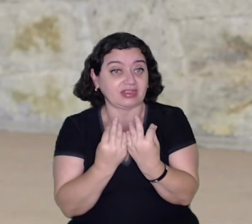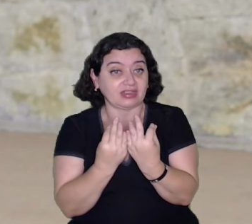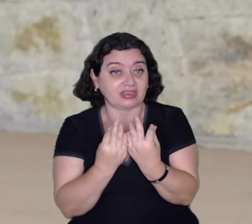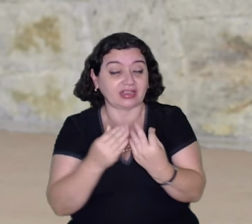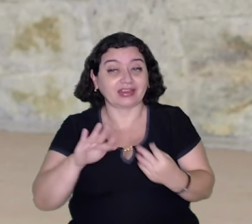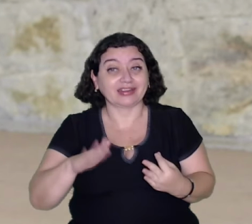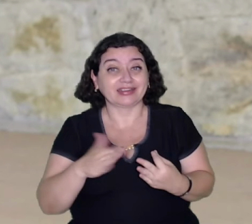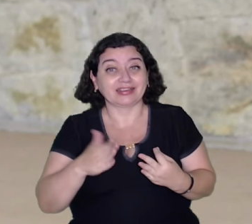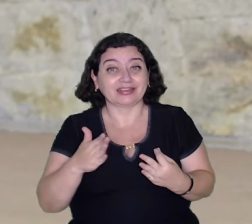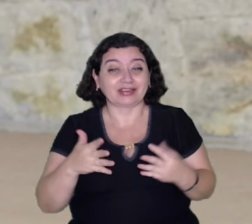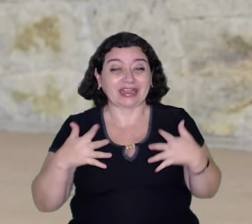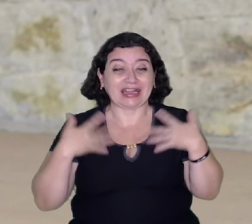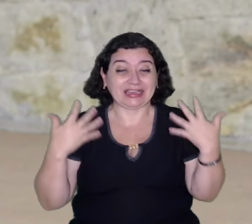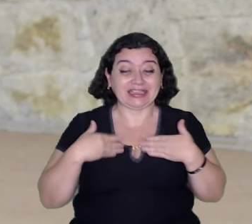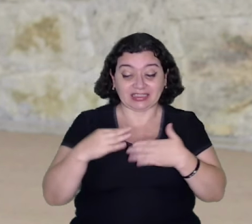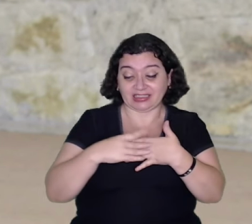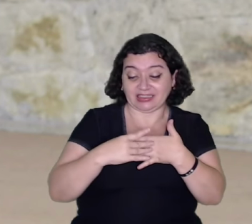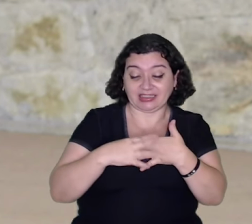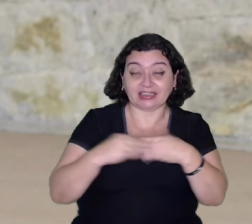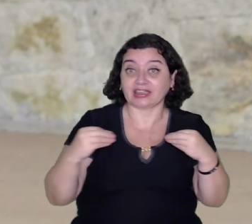talvez pela alegria da cura,